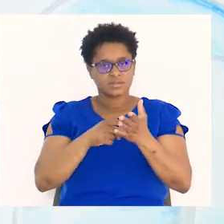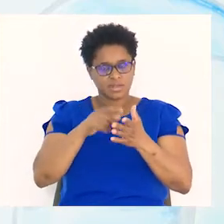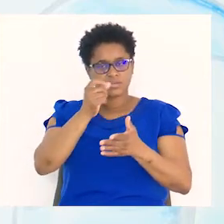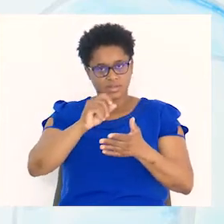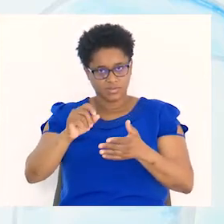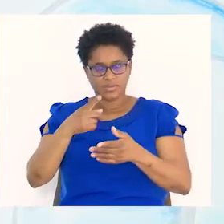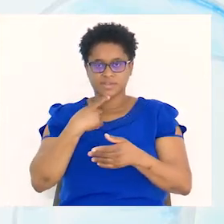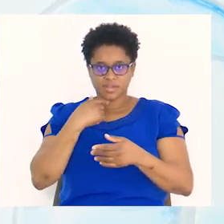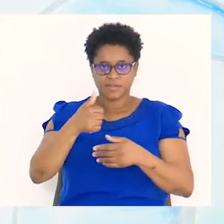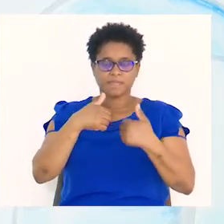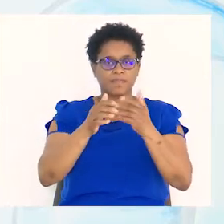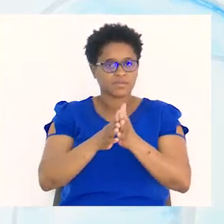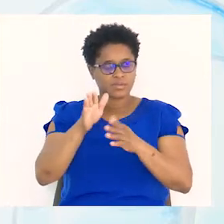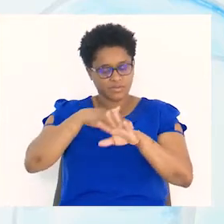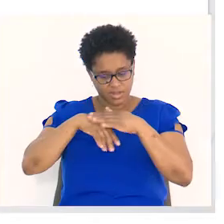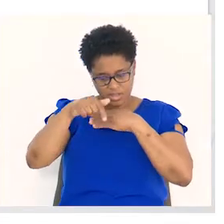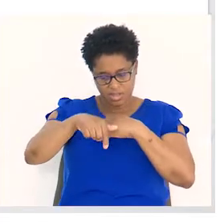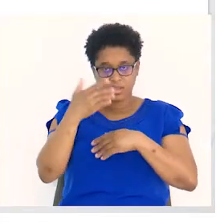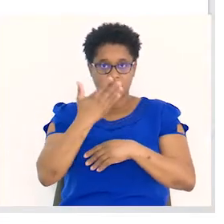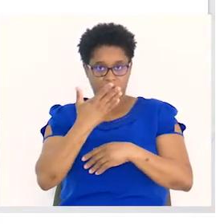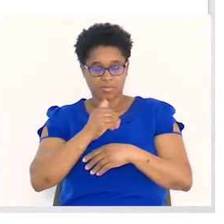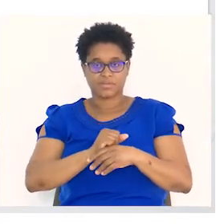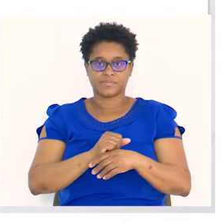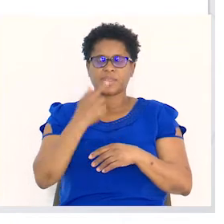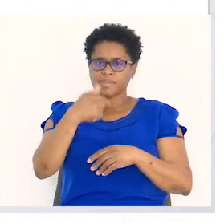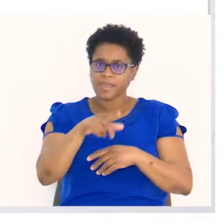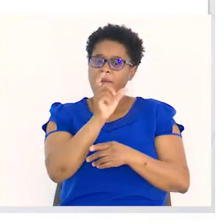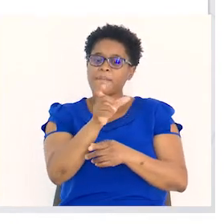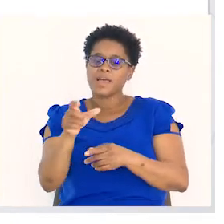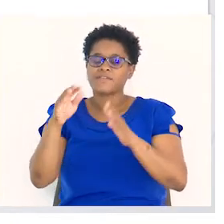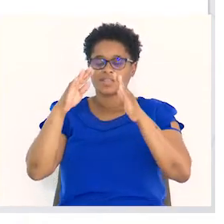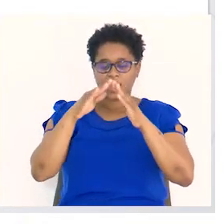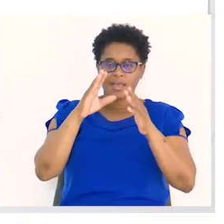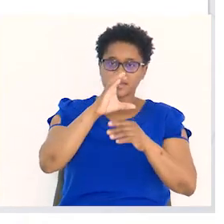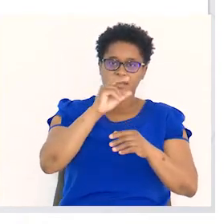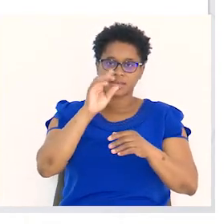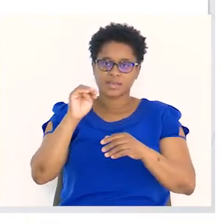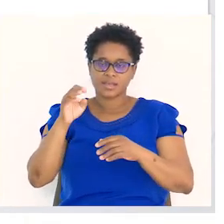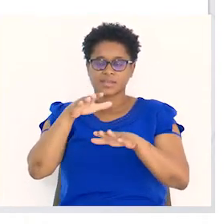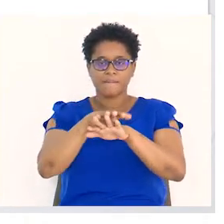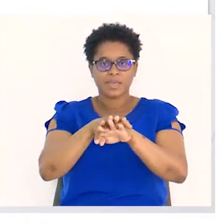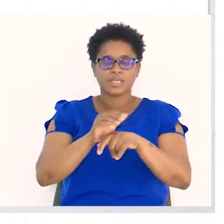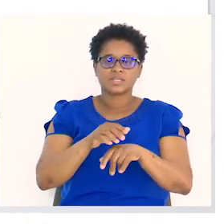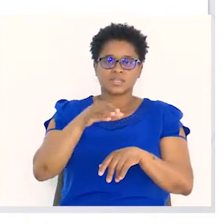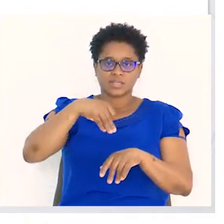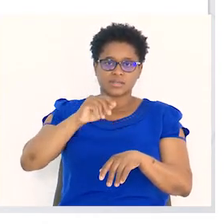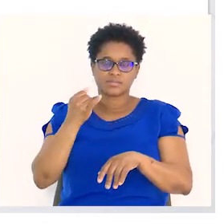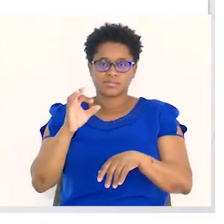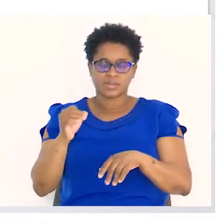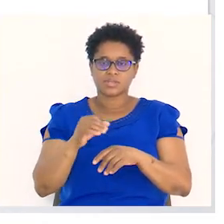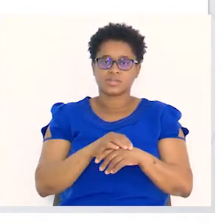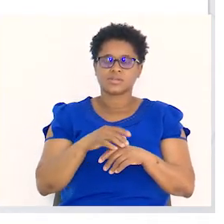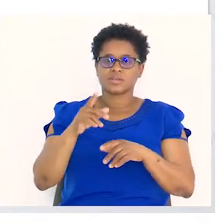está bem? É tudo aquilo que dizes canal. Tens 10 palavras: casa, peixe, sem e trinca da coluna